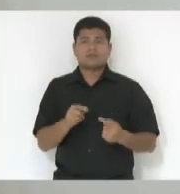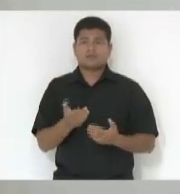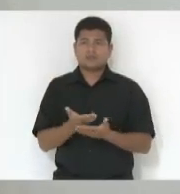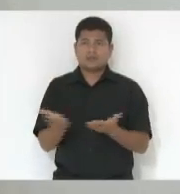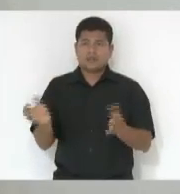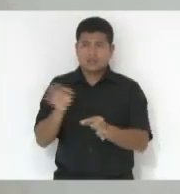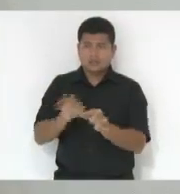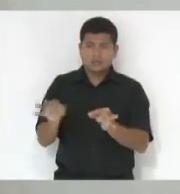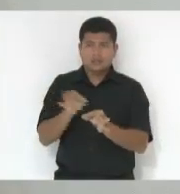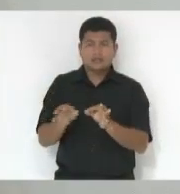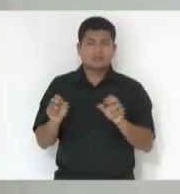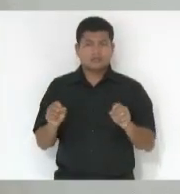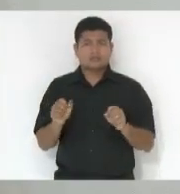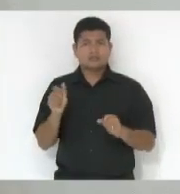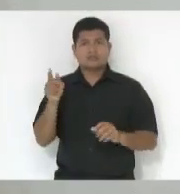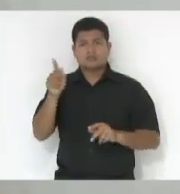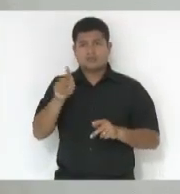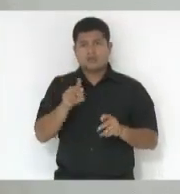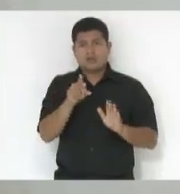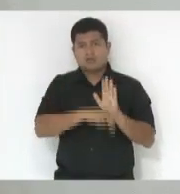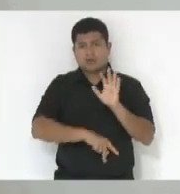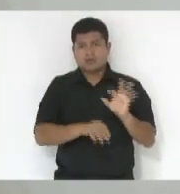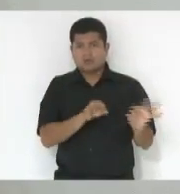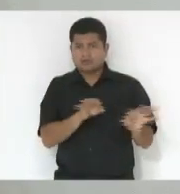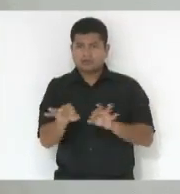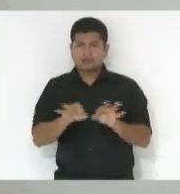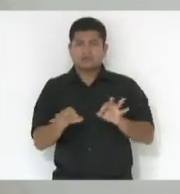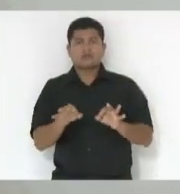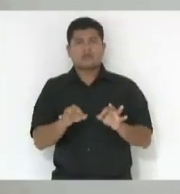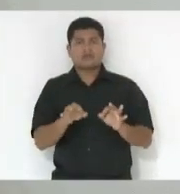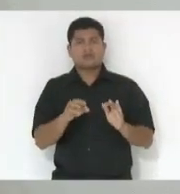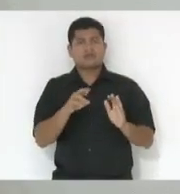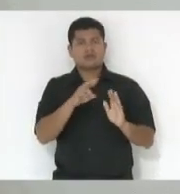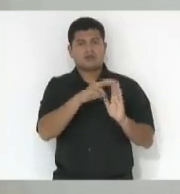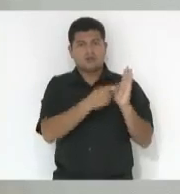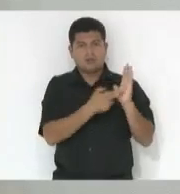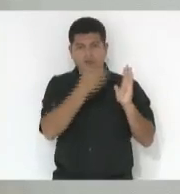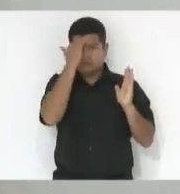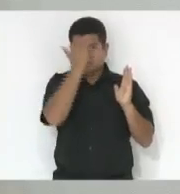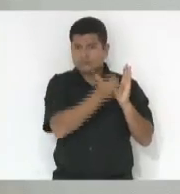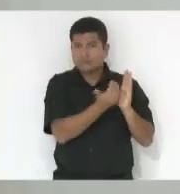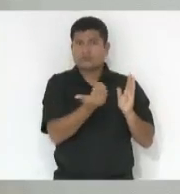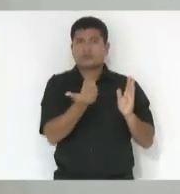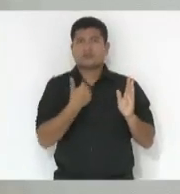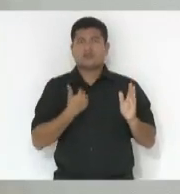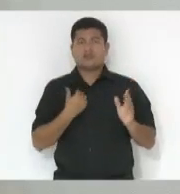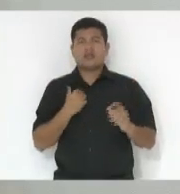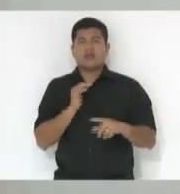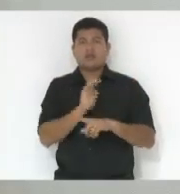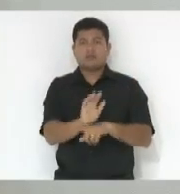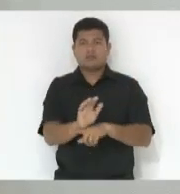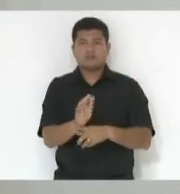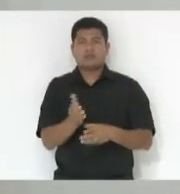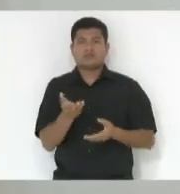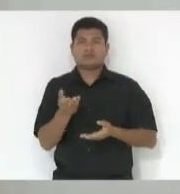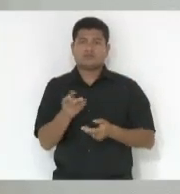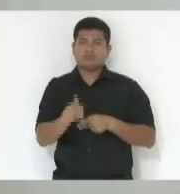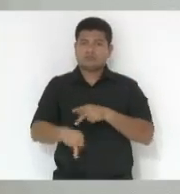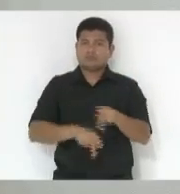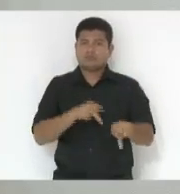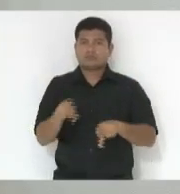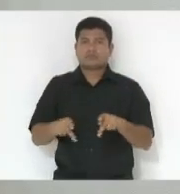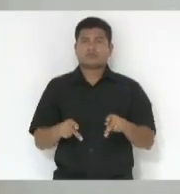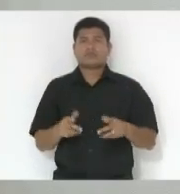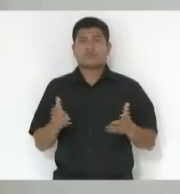projetos adequados nos padrões exigidos para que as coisas aconteçam em benefício da população. É nesse sentido que